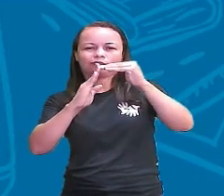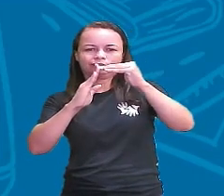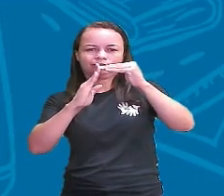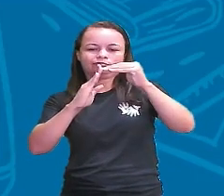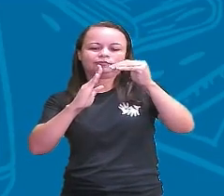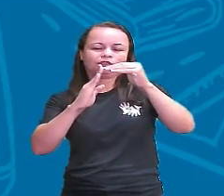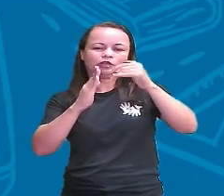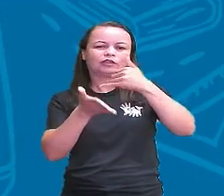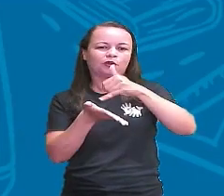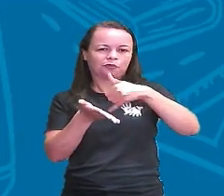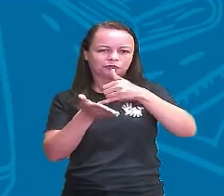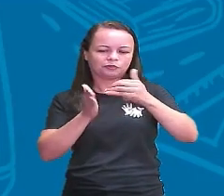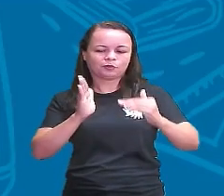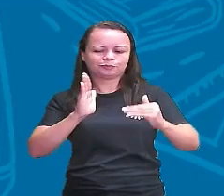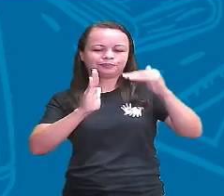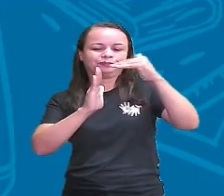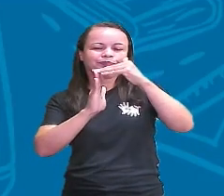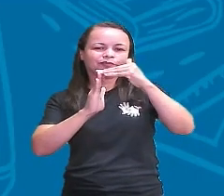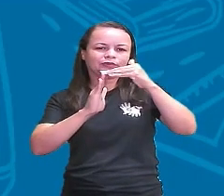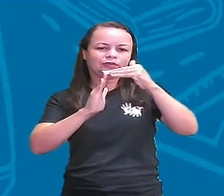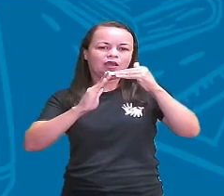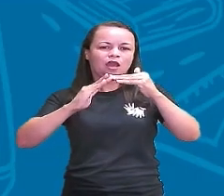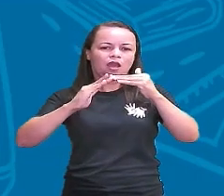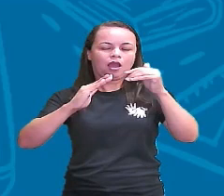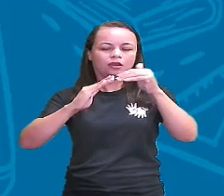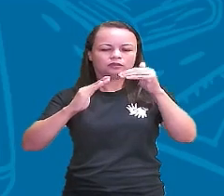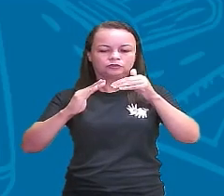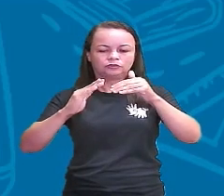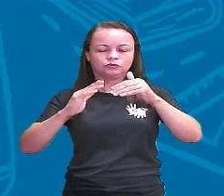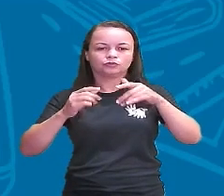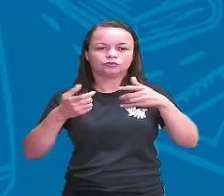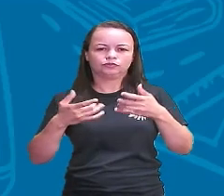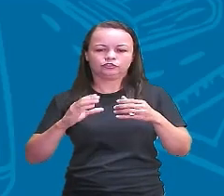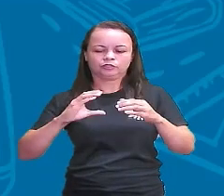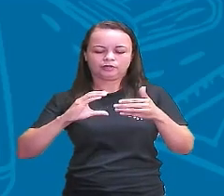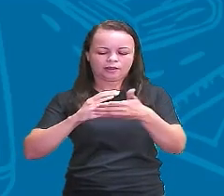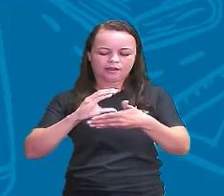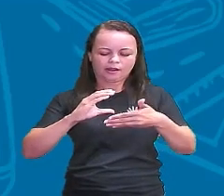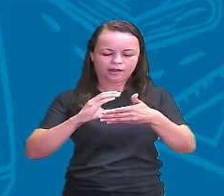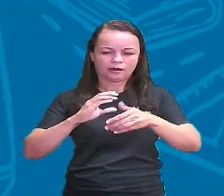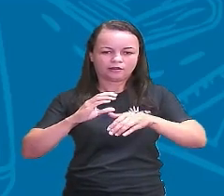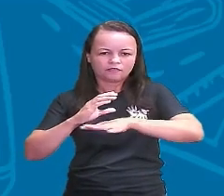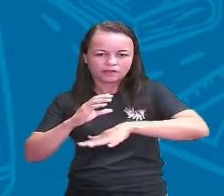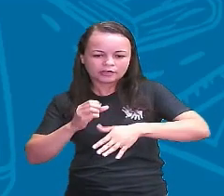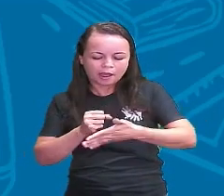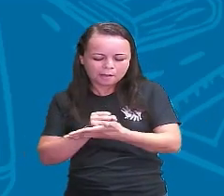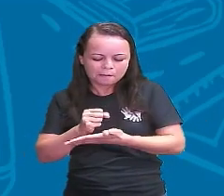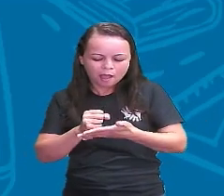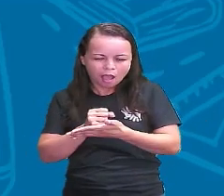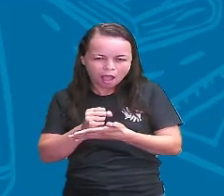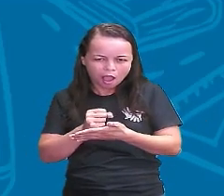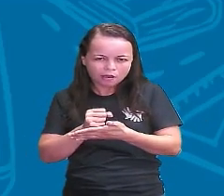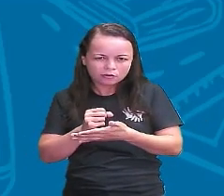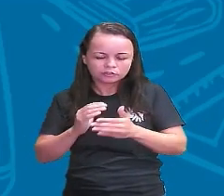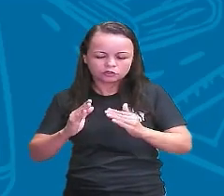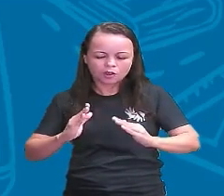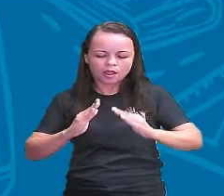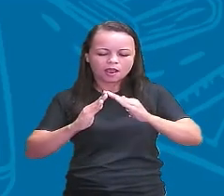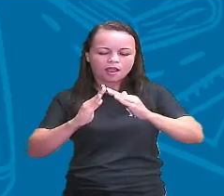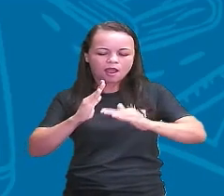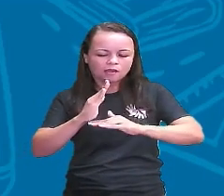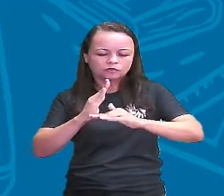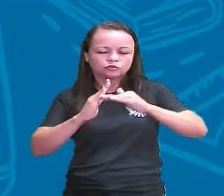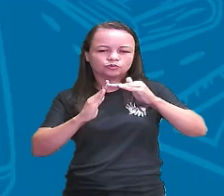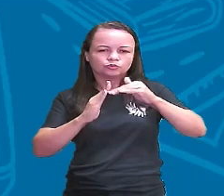Vão estar lá no topo da pirâmide, né? Os carboidratos vão estar lá na base da pirâmide. As gorduras vão estar